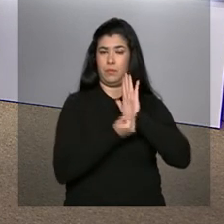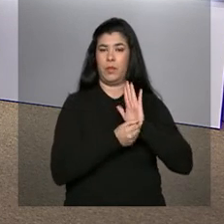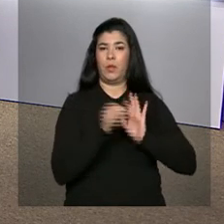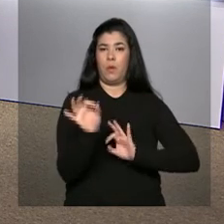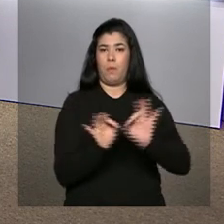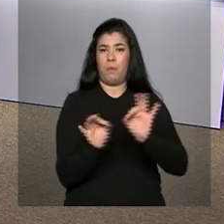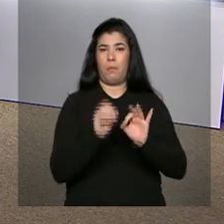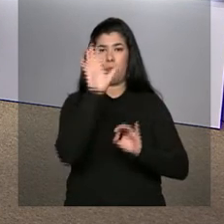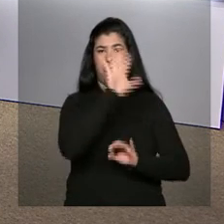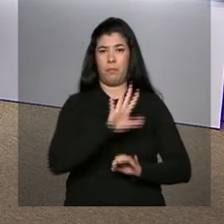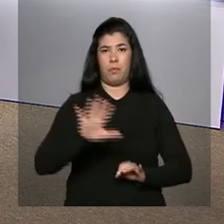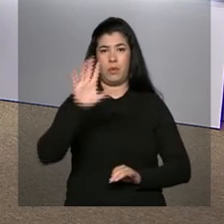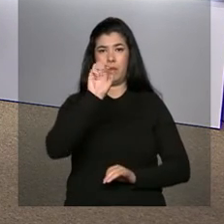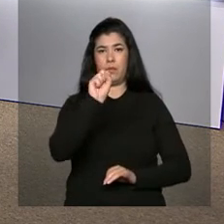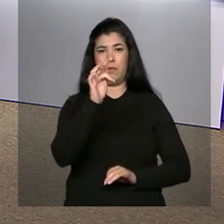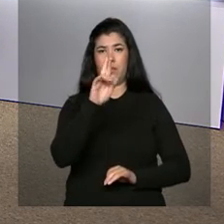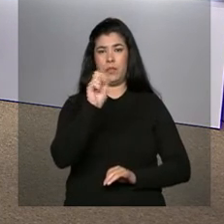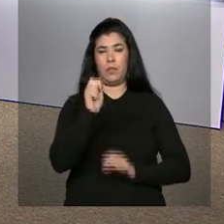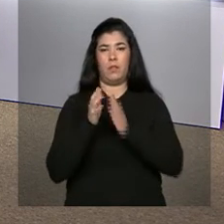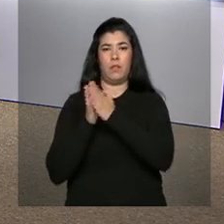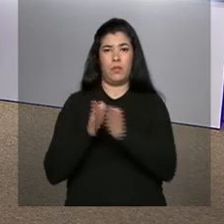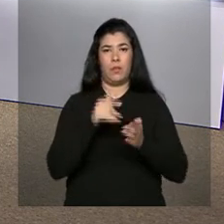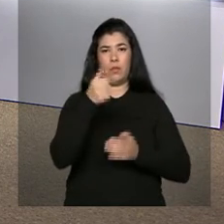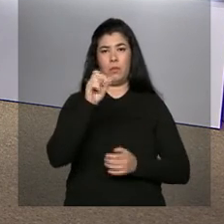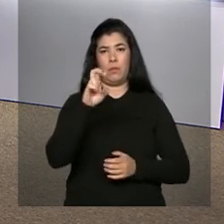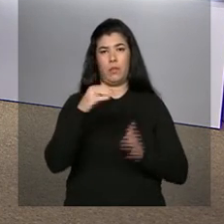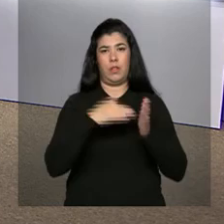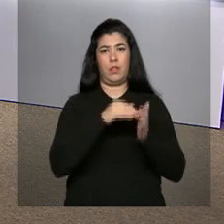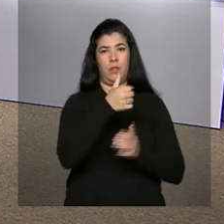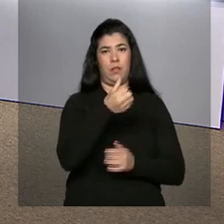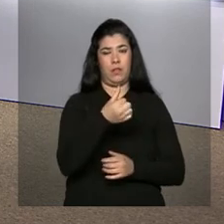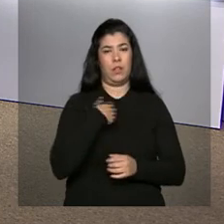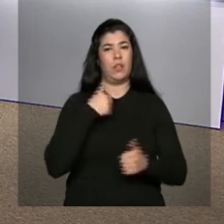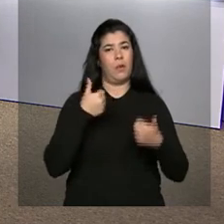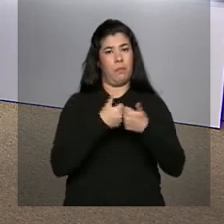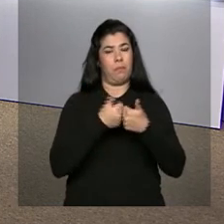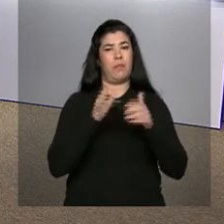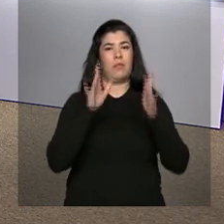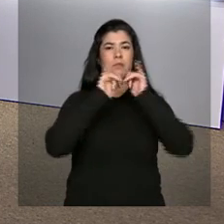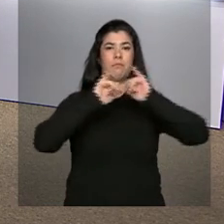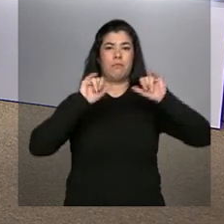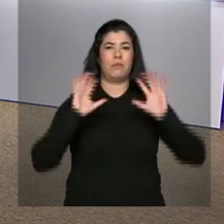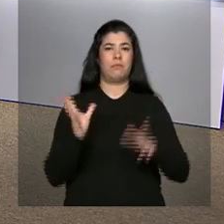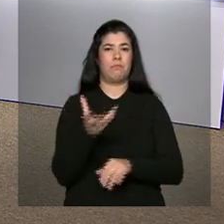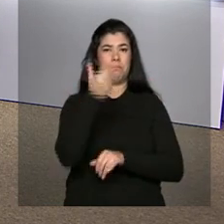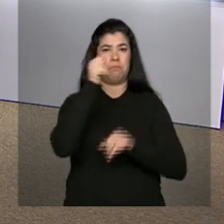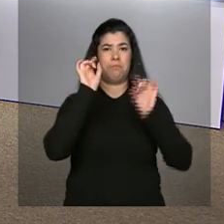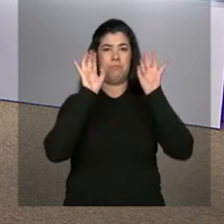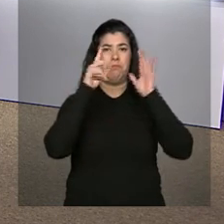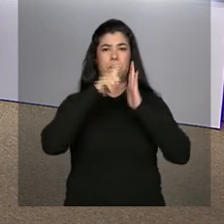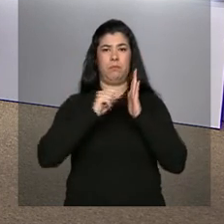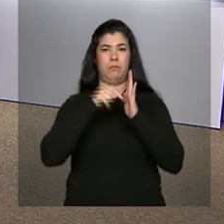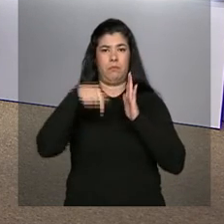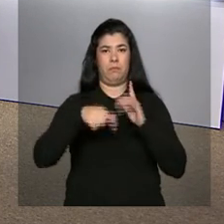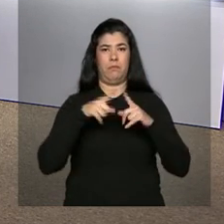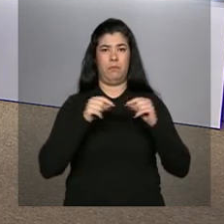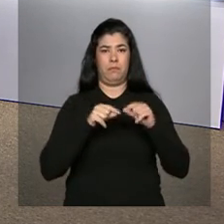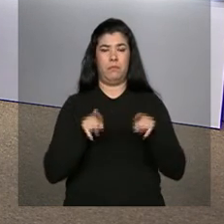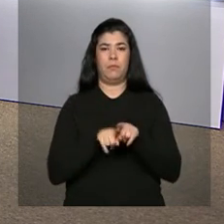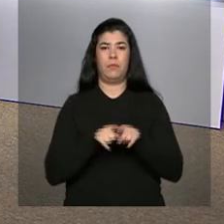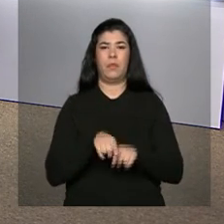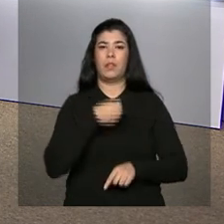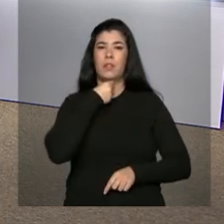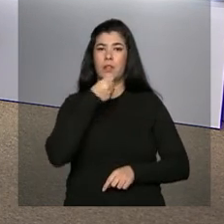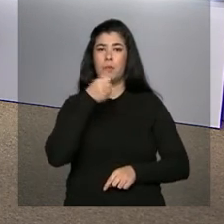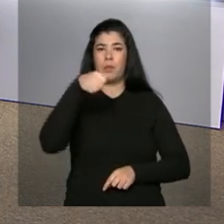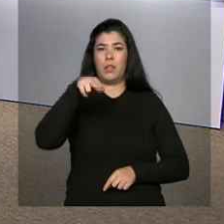da Agricultura Familiar 2015-2016 vão ser anunciadas daqui a pouco em cerimônia no Palácio do Planalto, aqui em Brasília. A